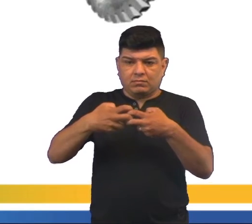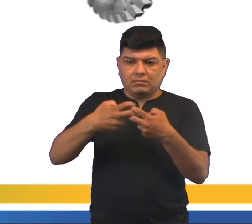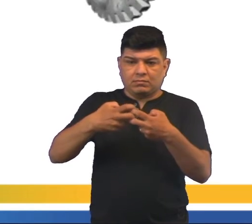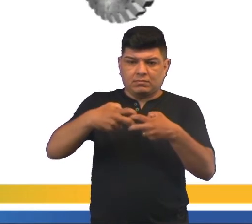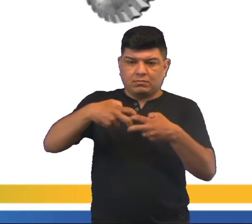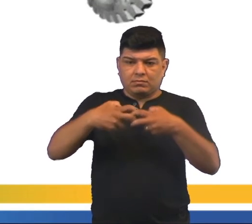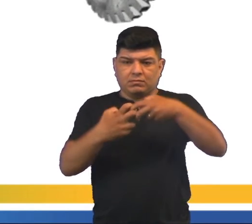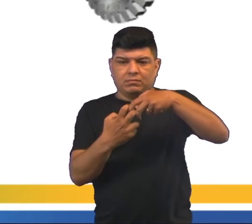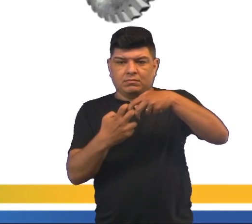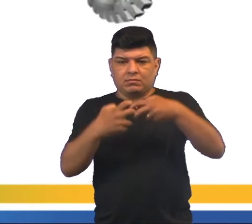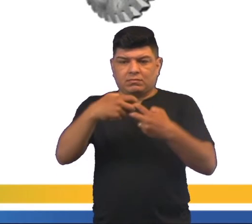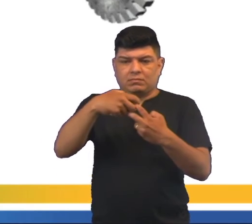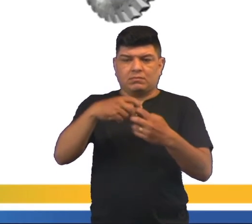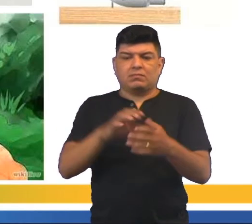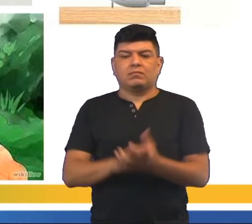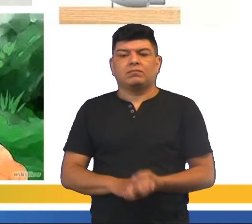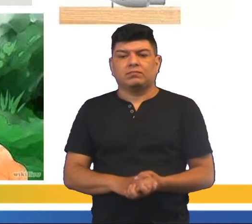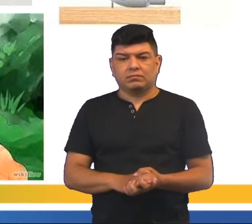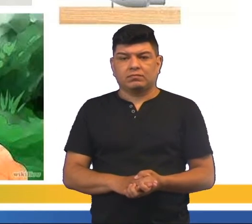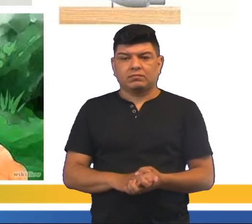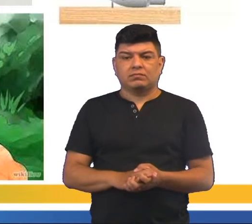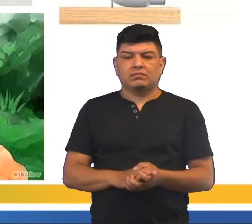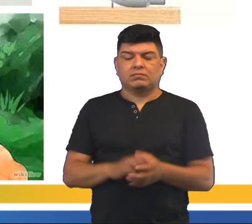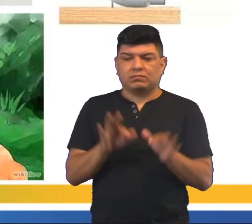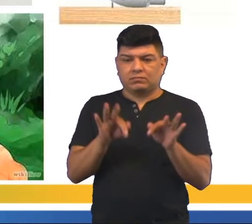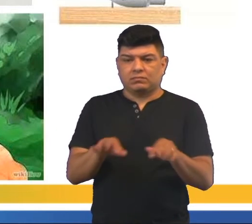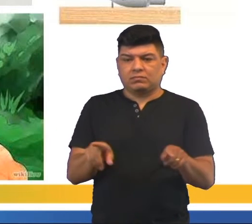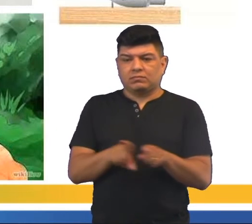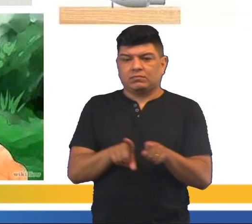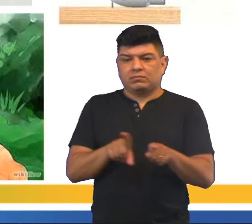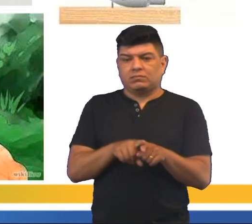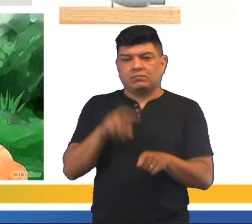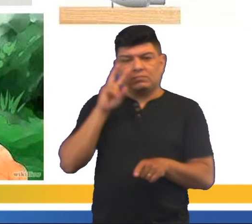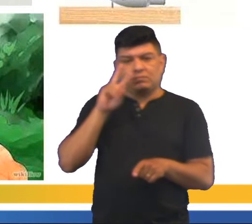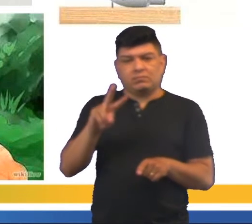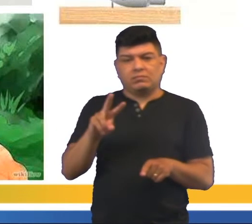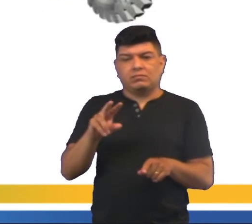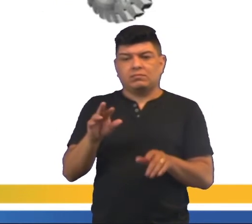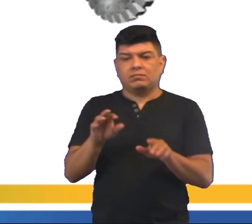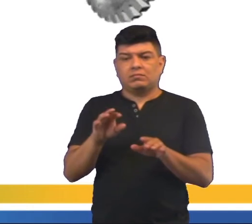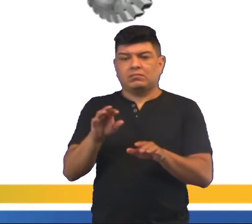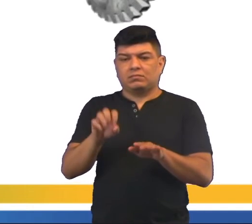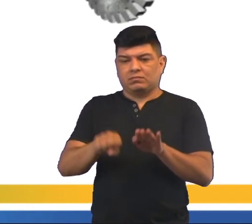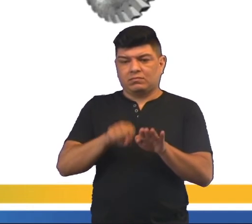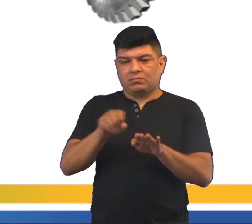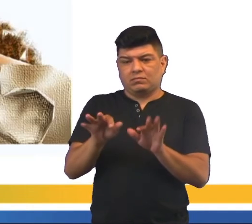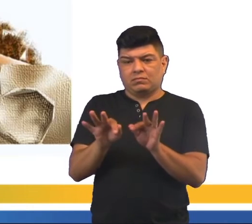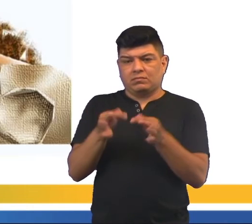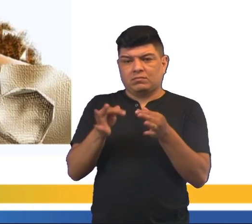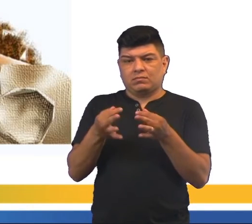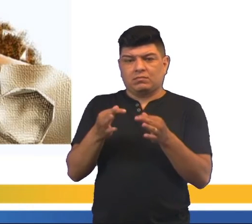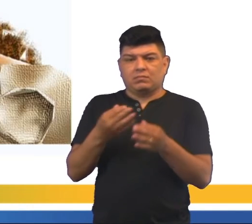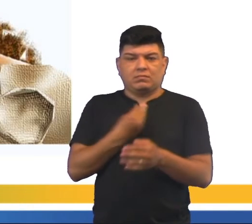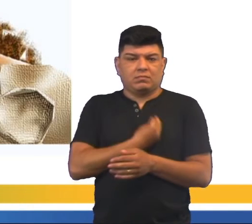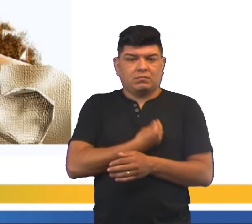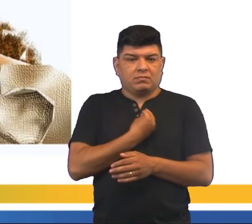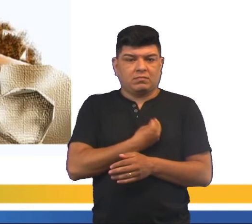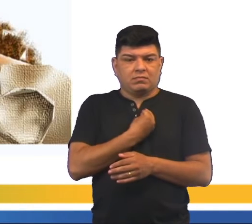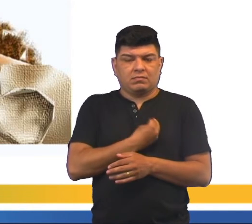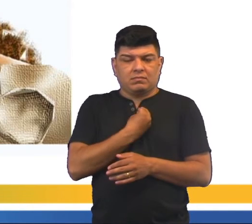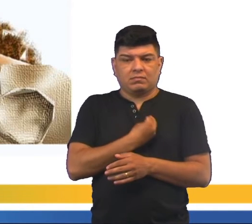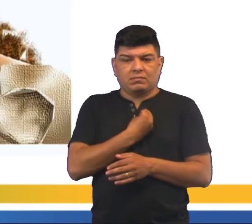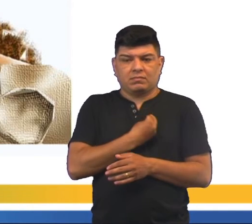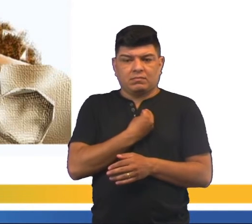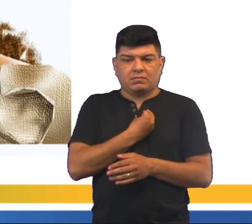produção bom E no fim das contas a gente vê que as máquinas simples elas vão estar presentes